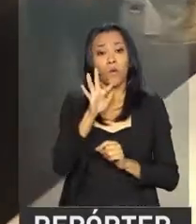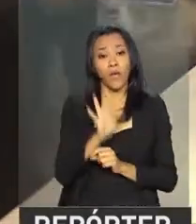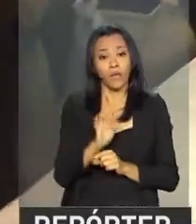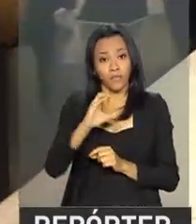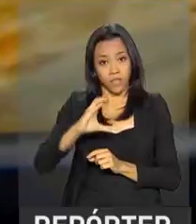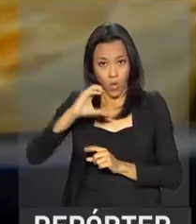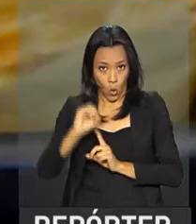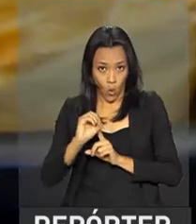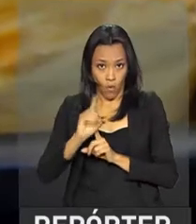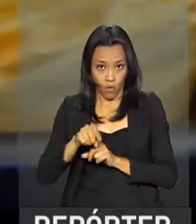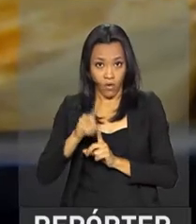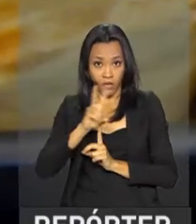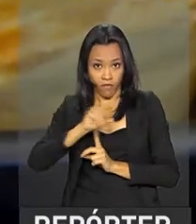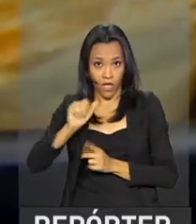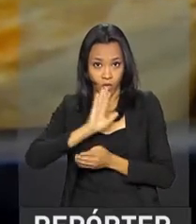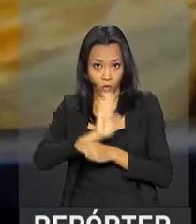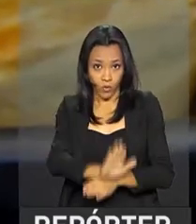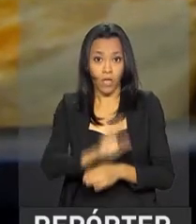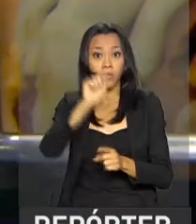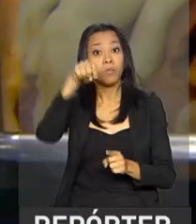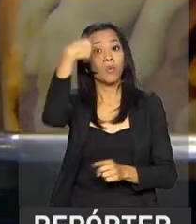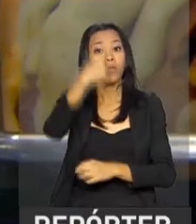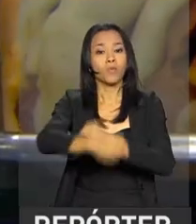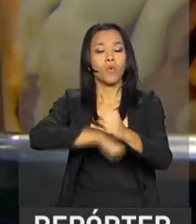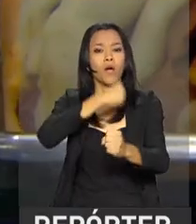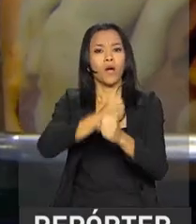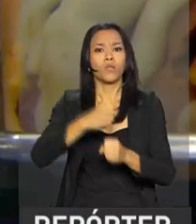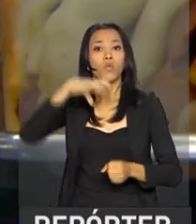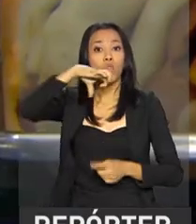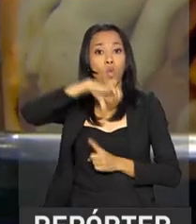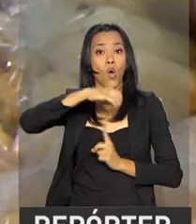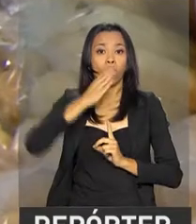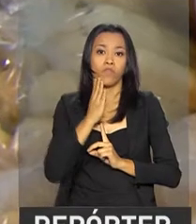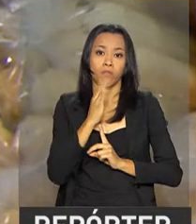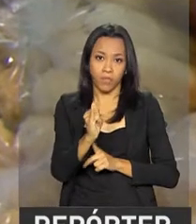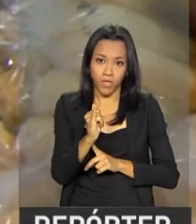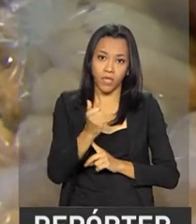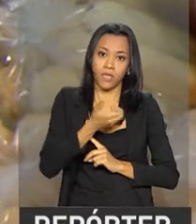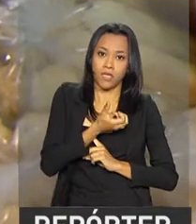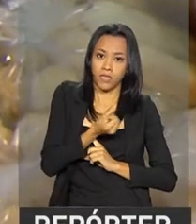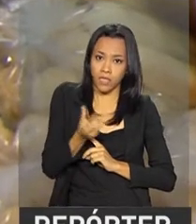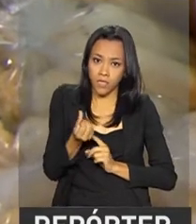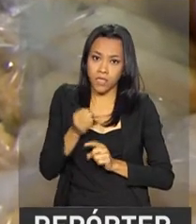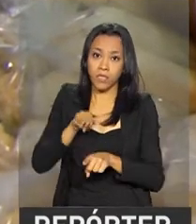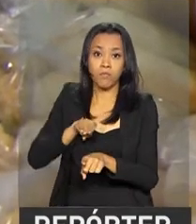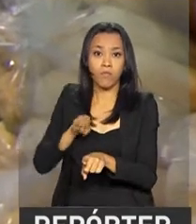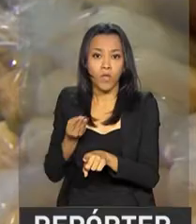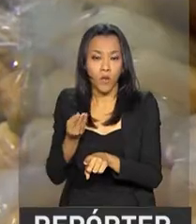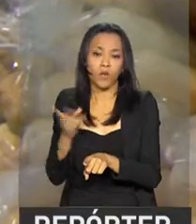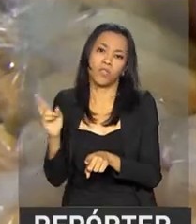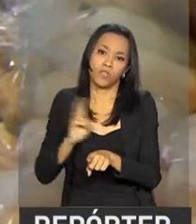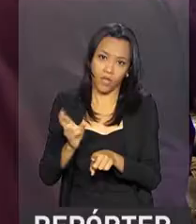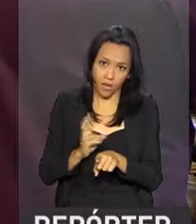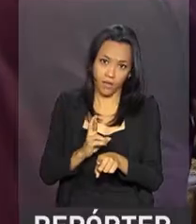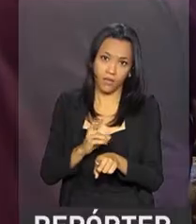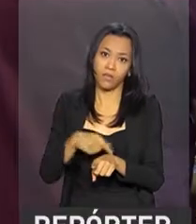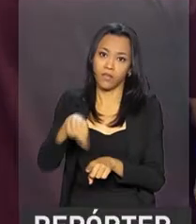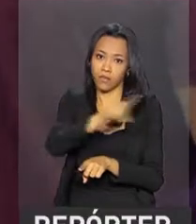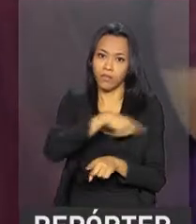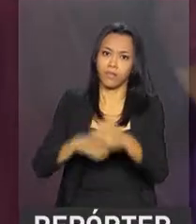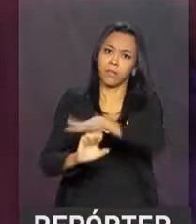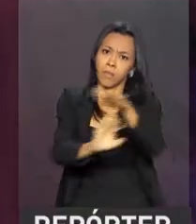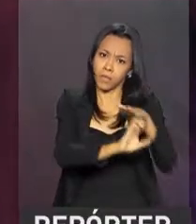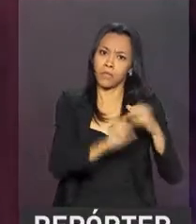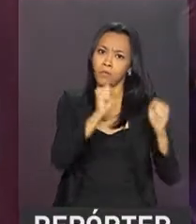centro oeste vai oferecer no próximo ano 9 bilhões e 600 milhões de reais em crédito os